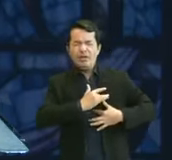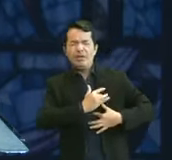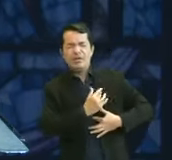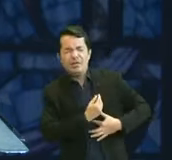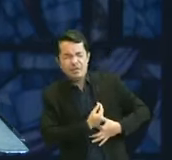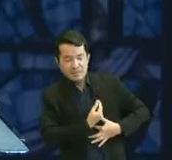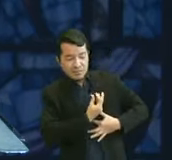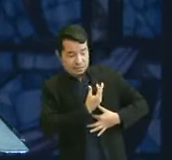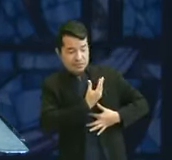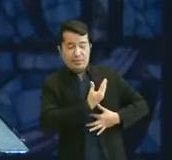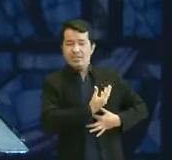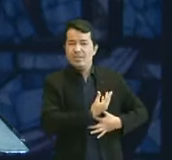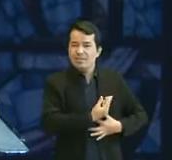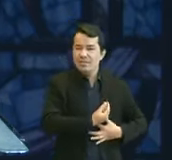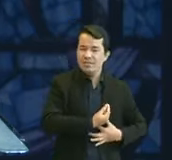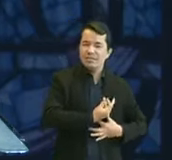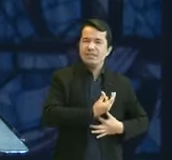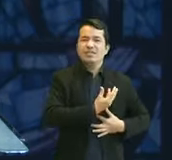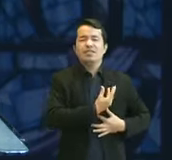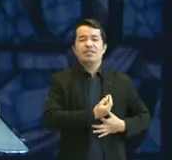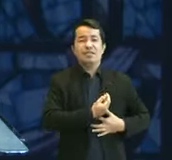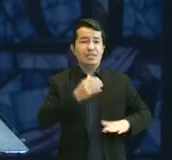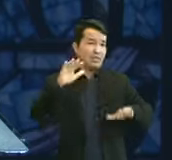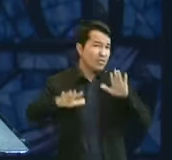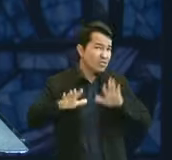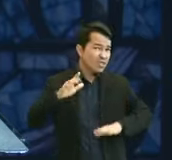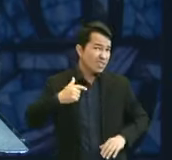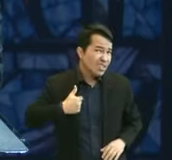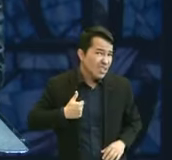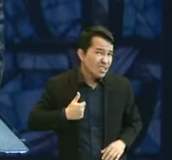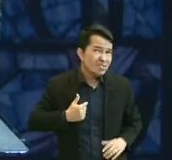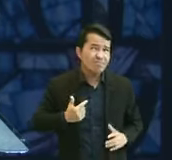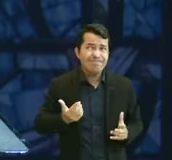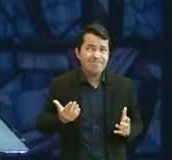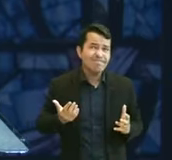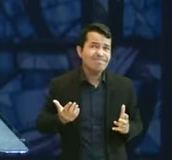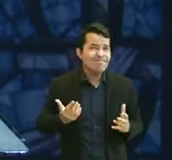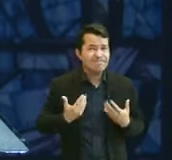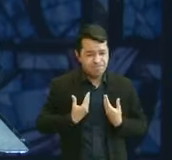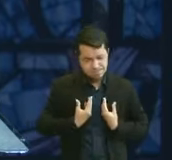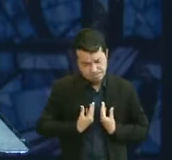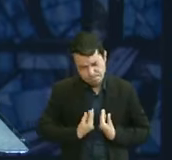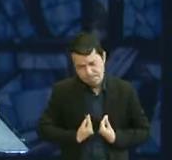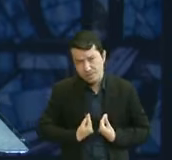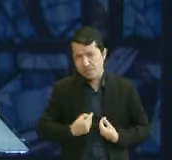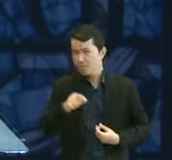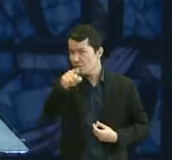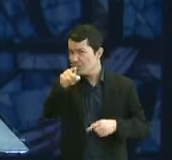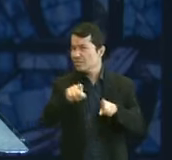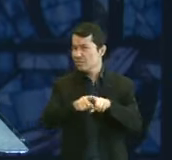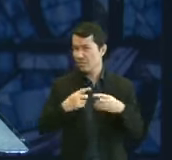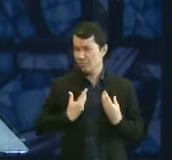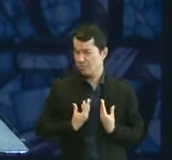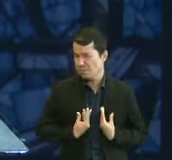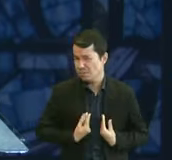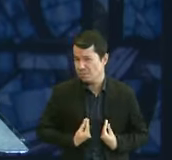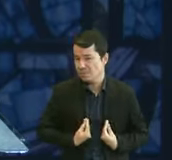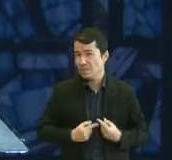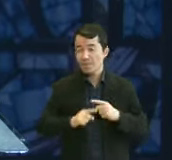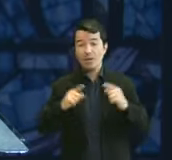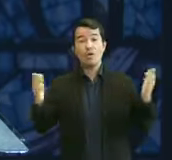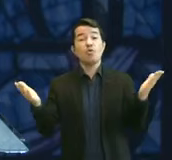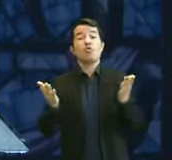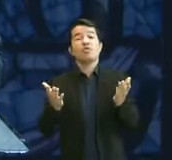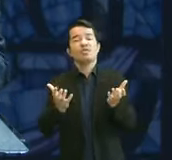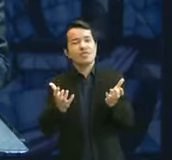estejam baixos e os seus também. Mas hoje eu queria junto contigo abrir as comportas dos